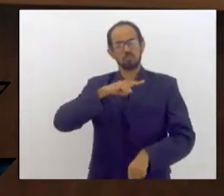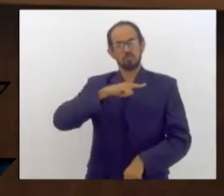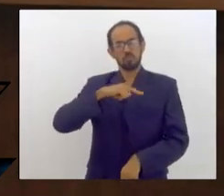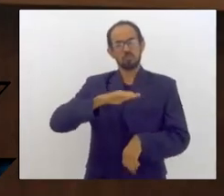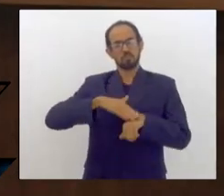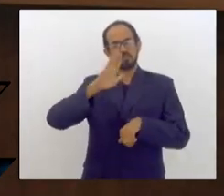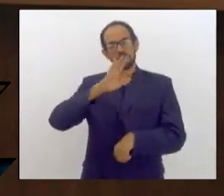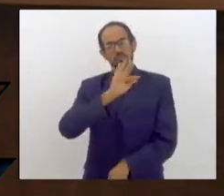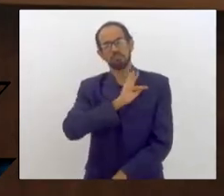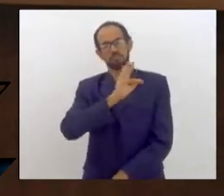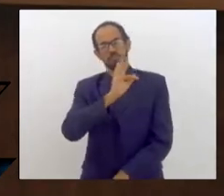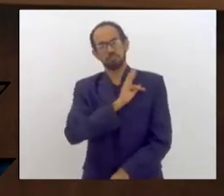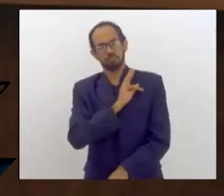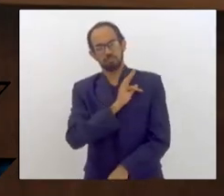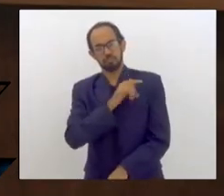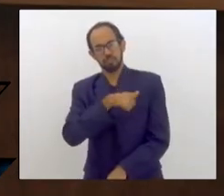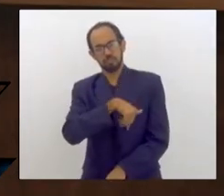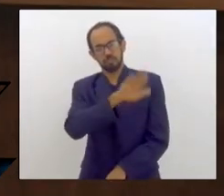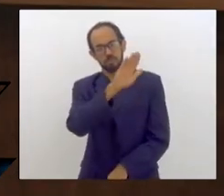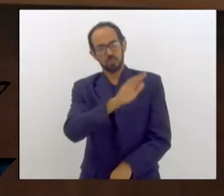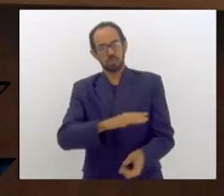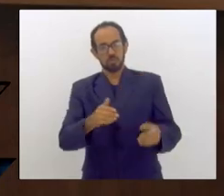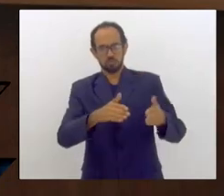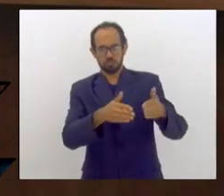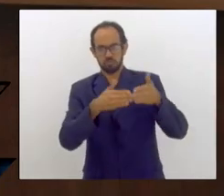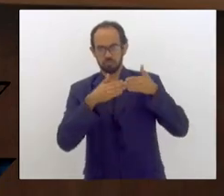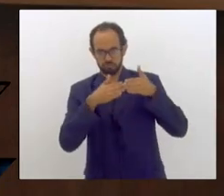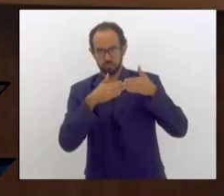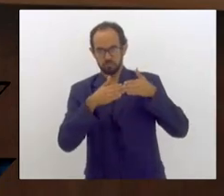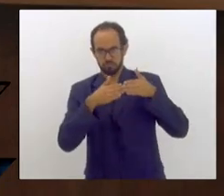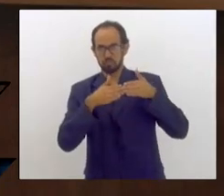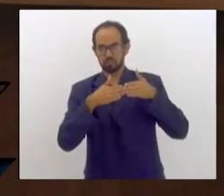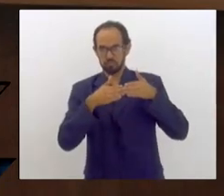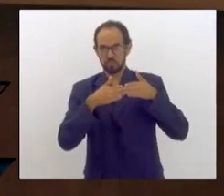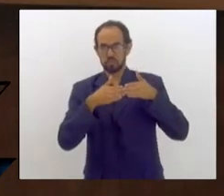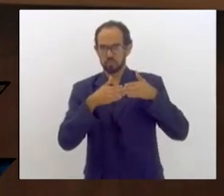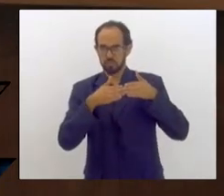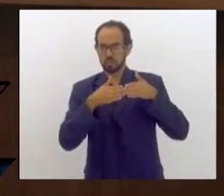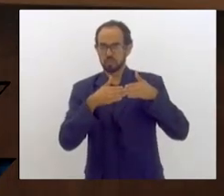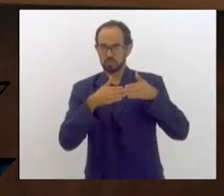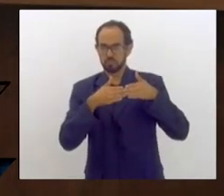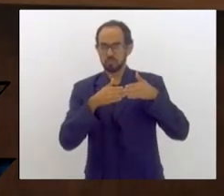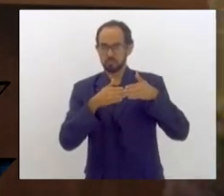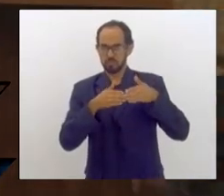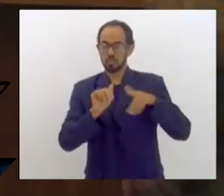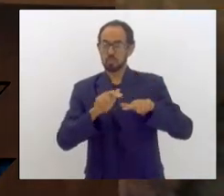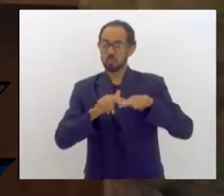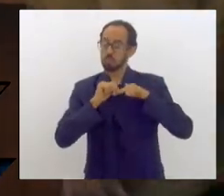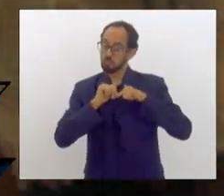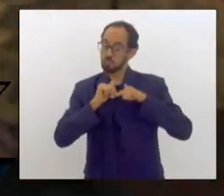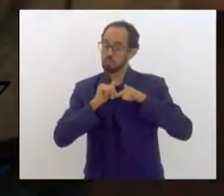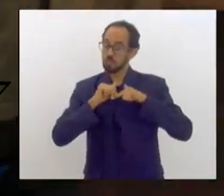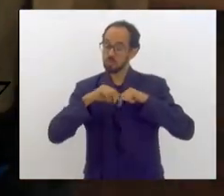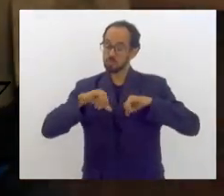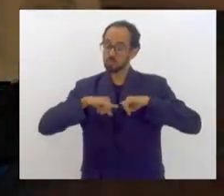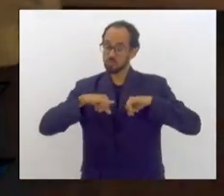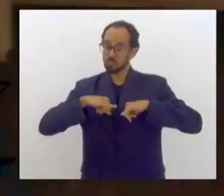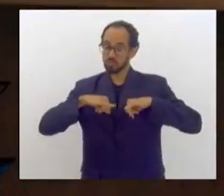policiais que iam para a reserva ou que saíam ali de licença por sofrimento